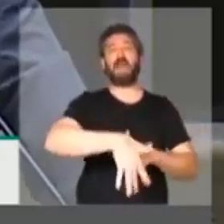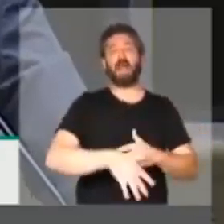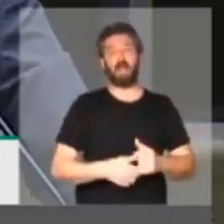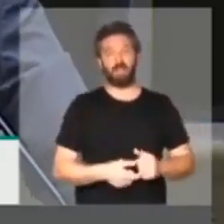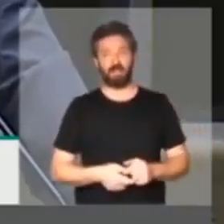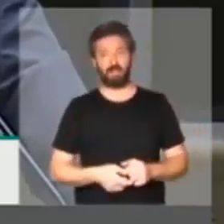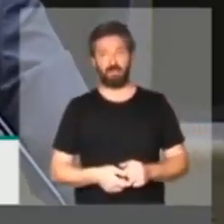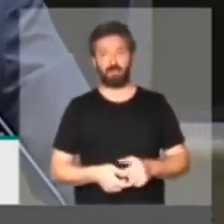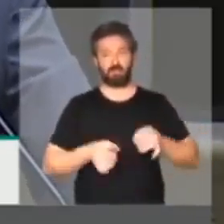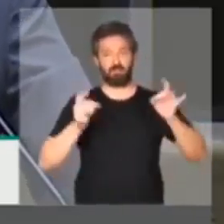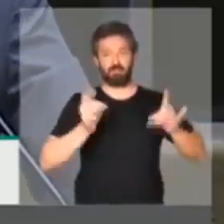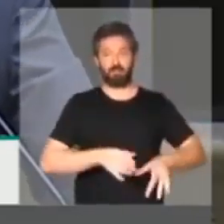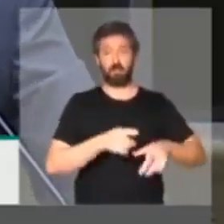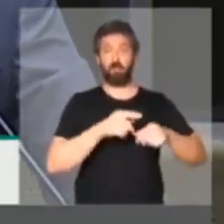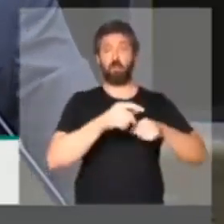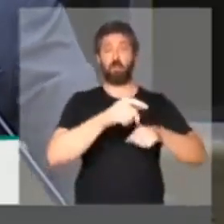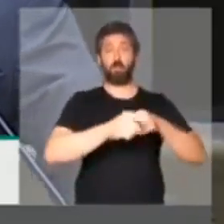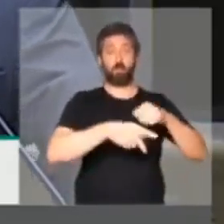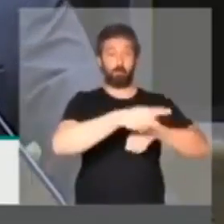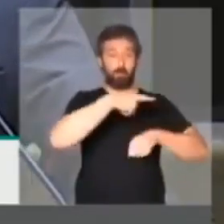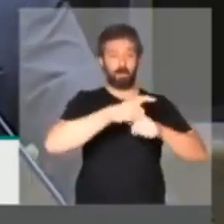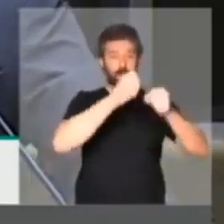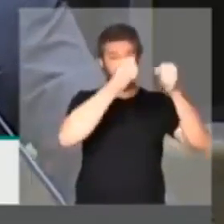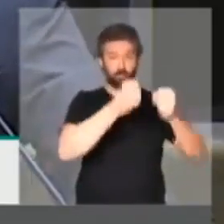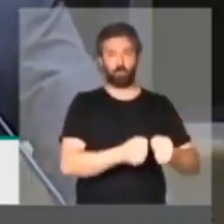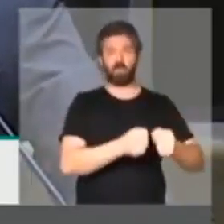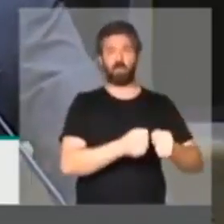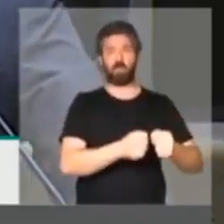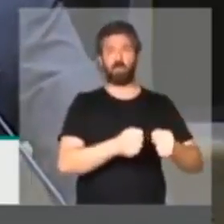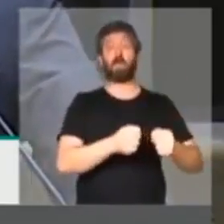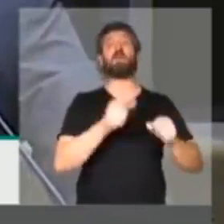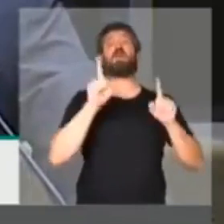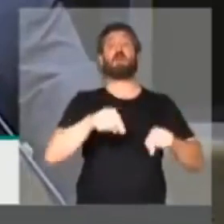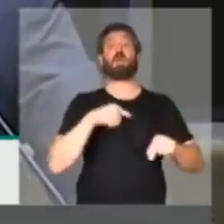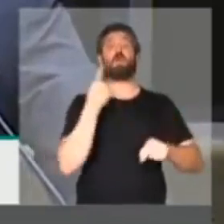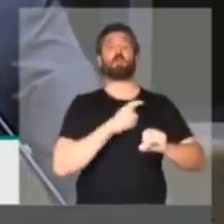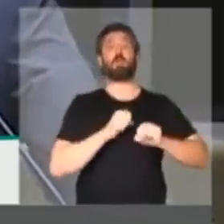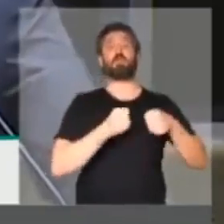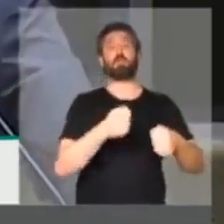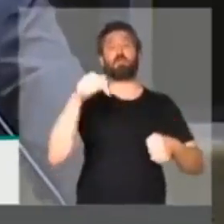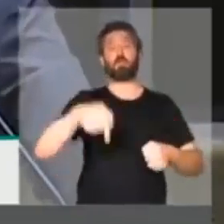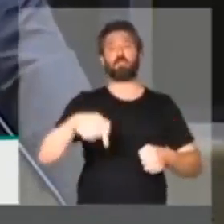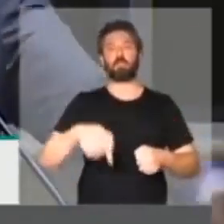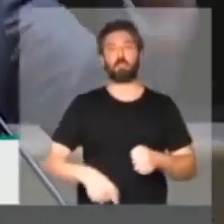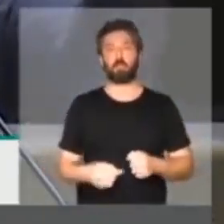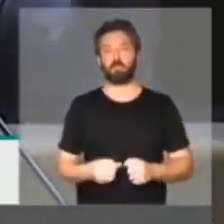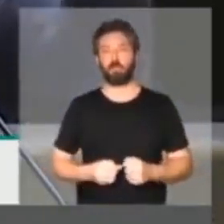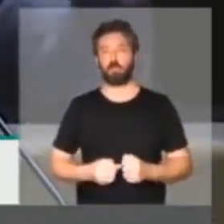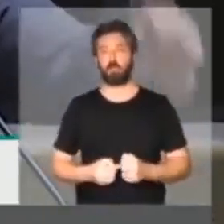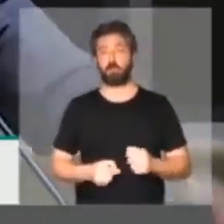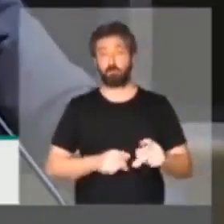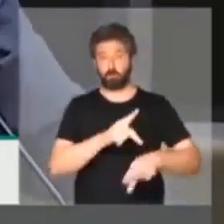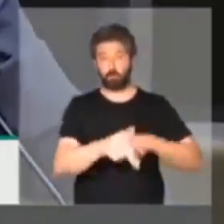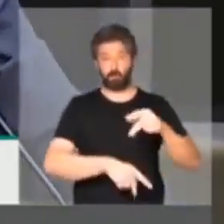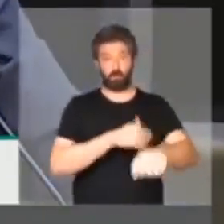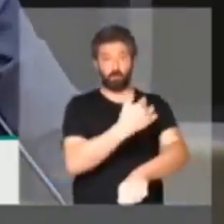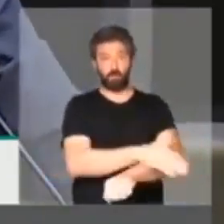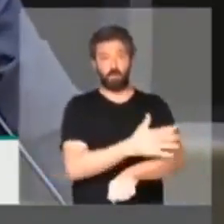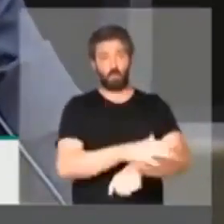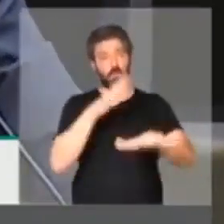e abdica de um projeto de nação soberano, que é aquilo que nós sempre defendemos. O povo está nas